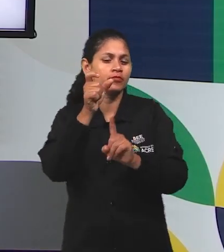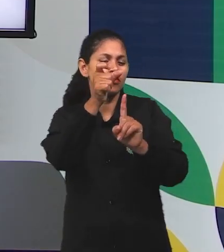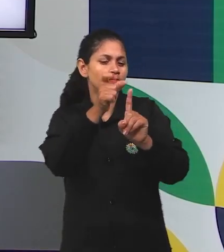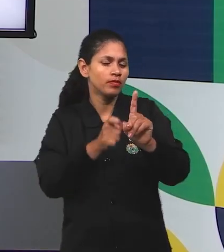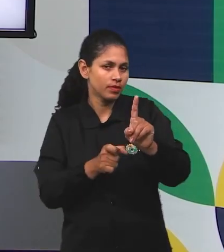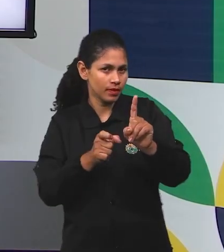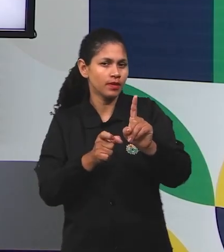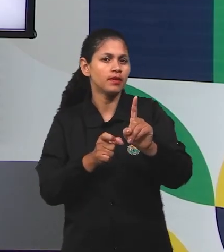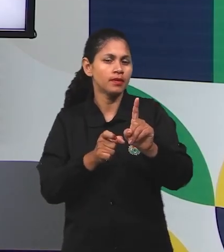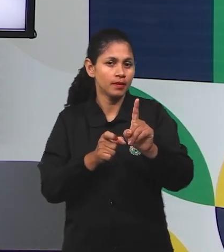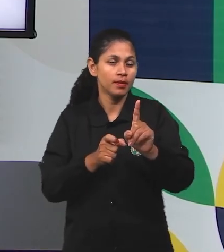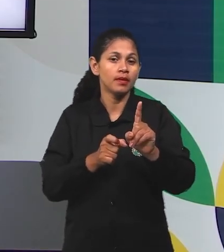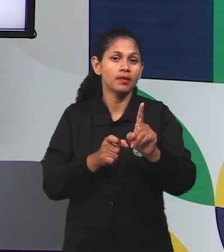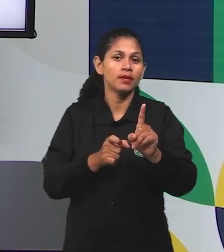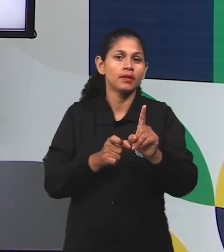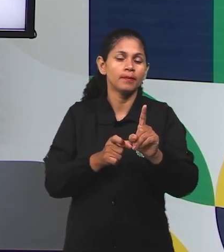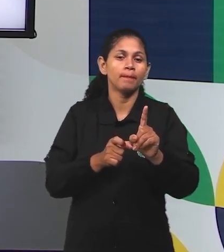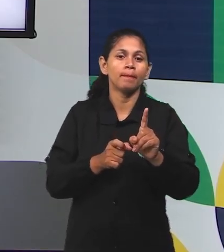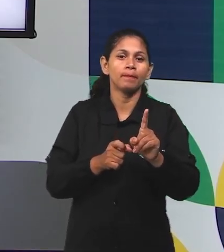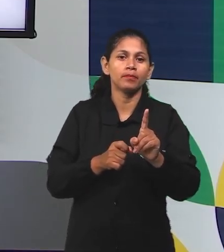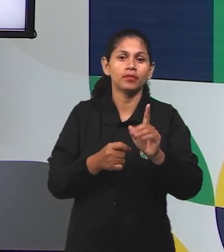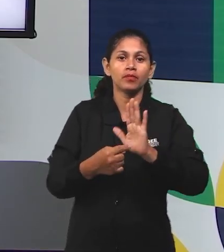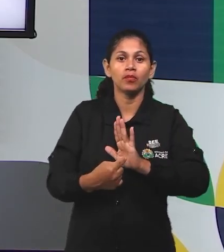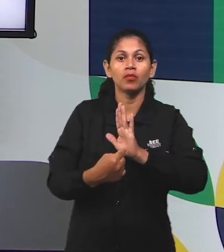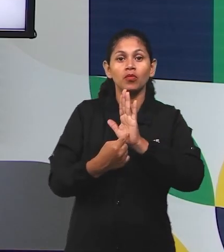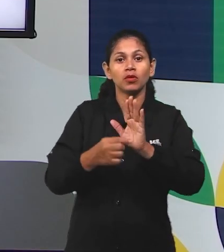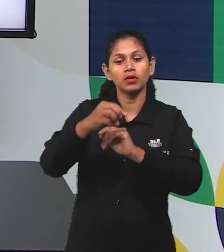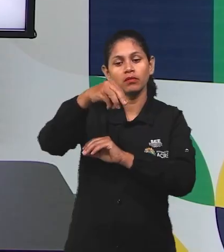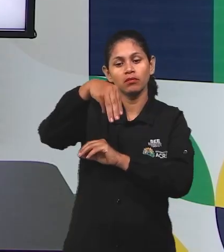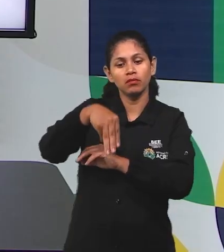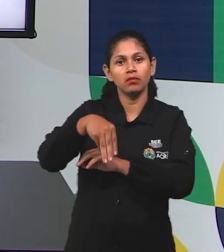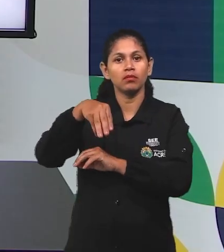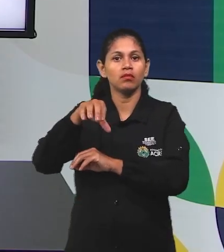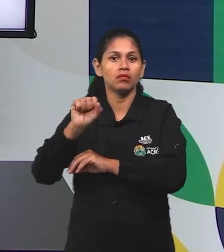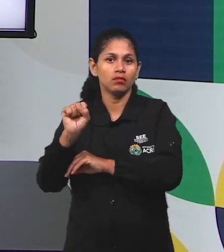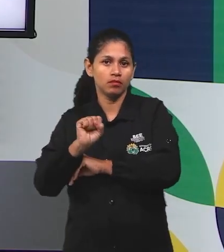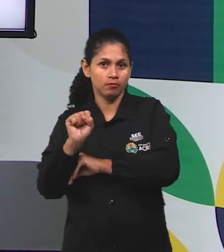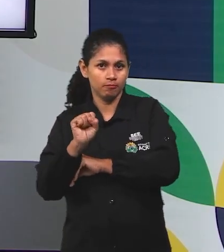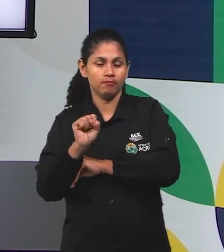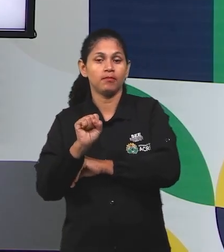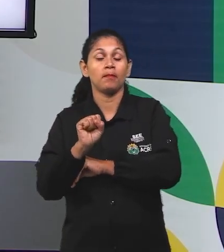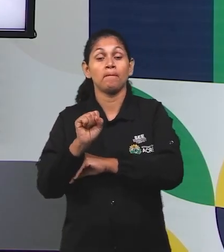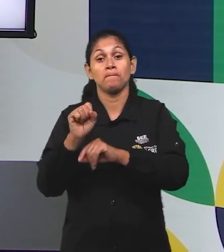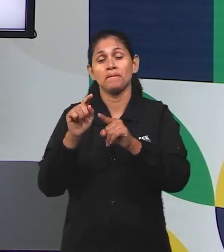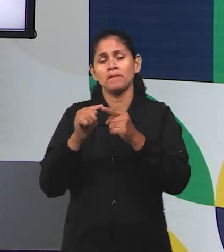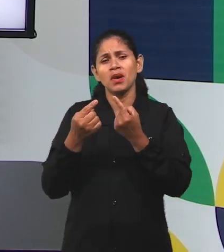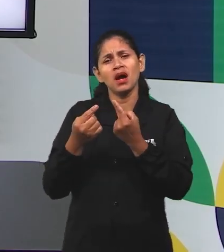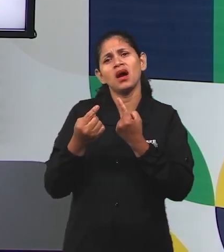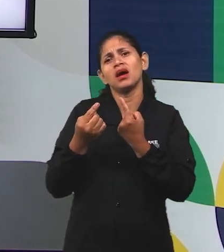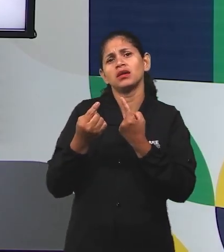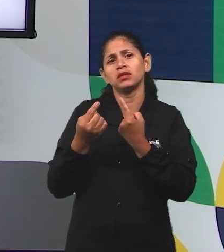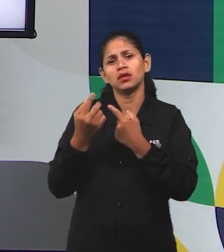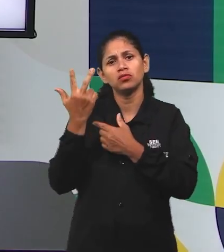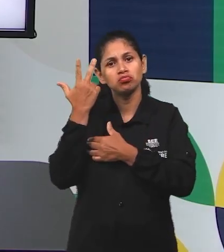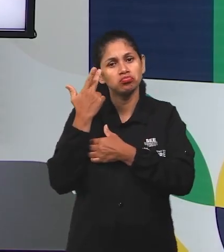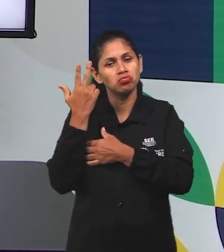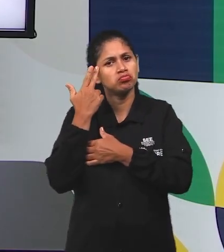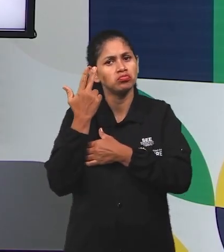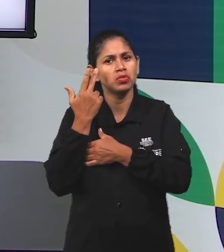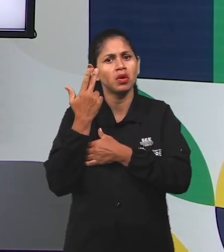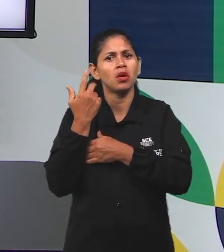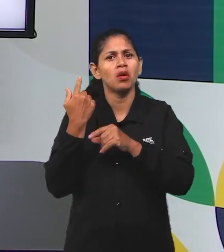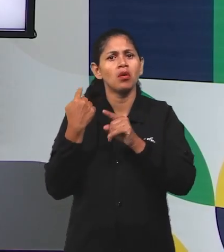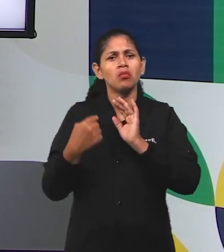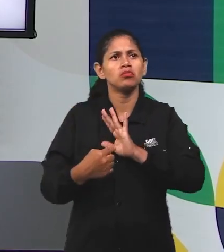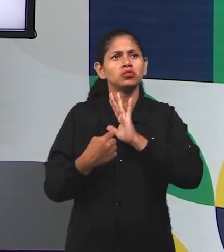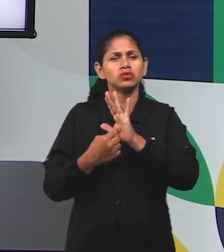velocidade, ela geralmente é dada em metros por segundo. Mas é muito comum a gente dizer, rapaz, o carro passou aqui a